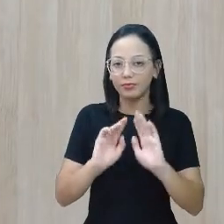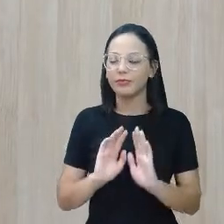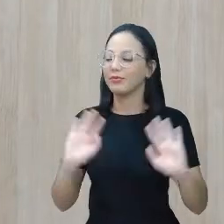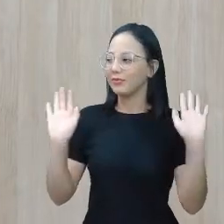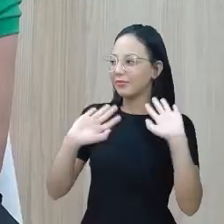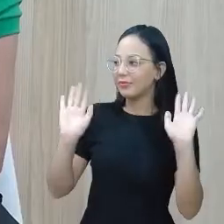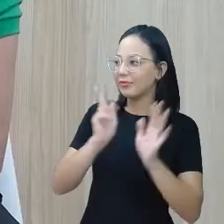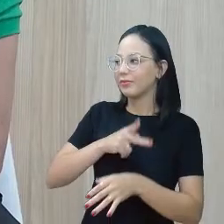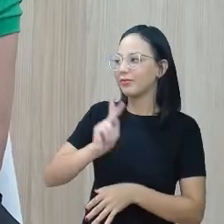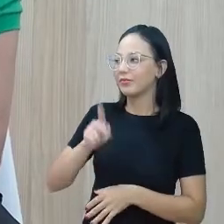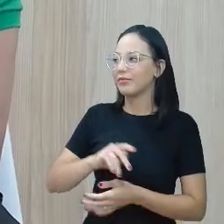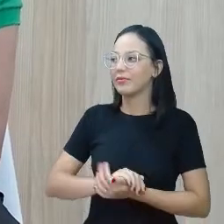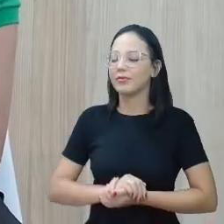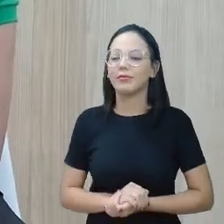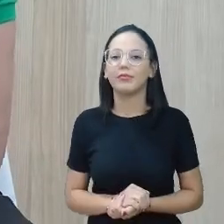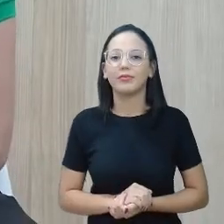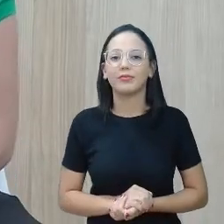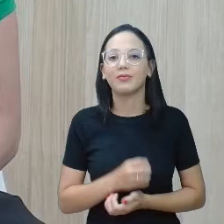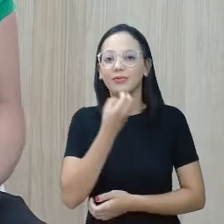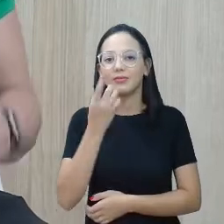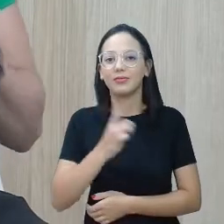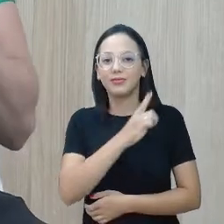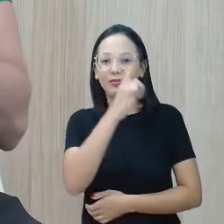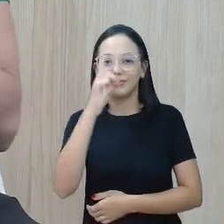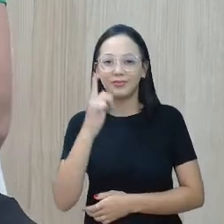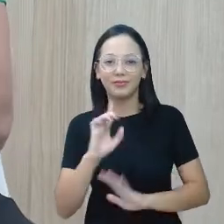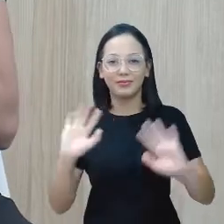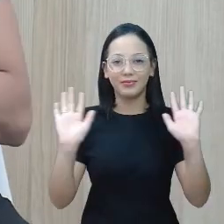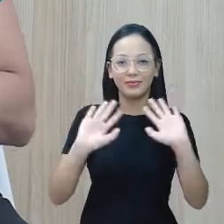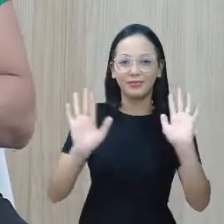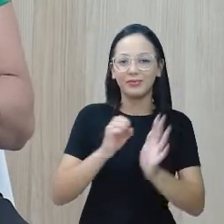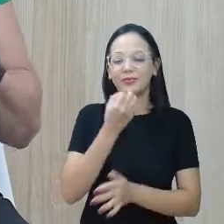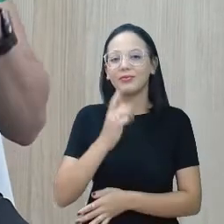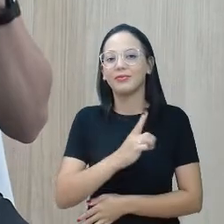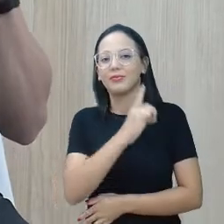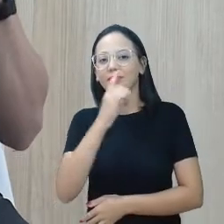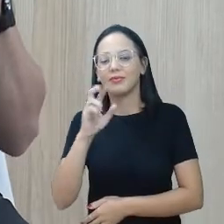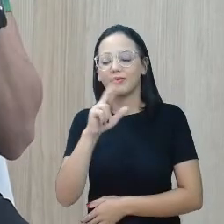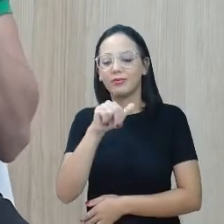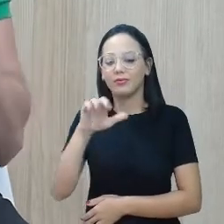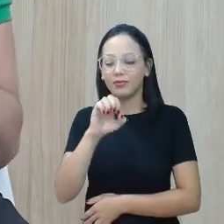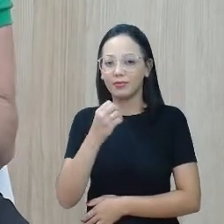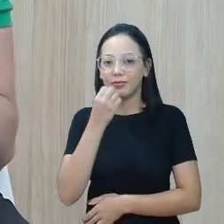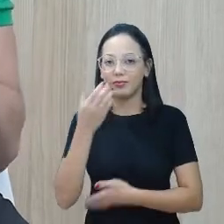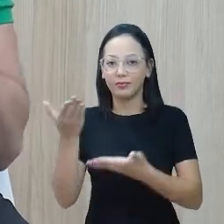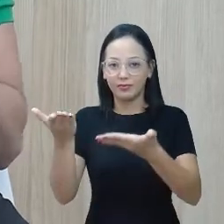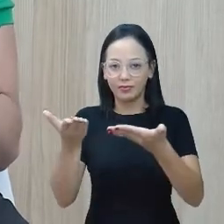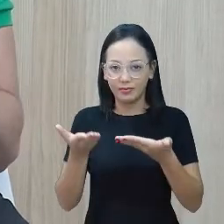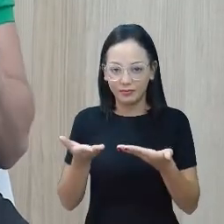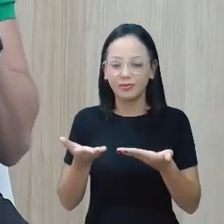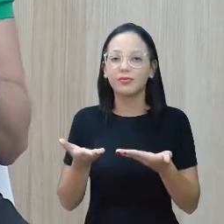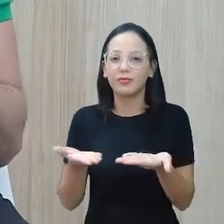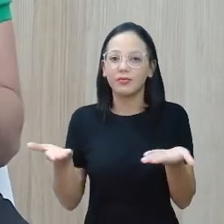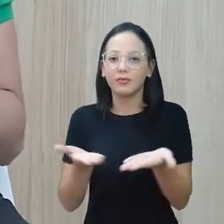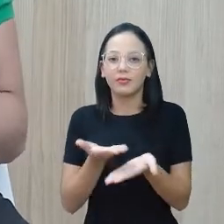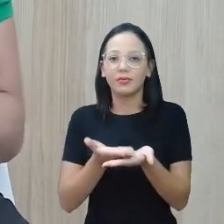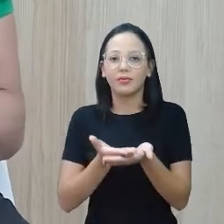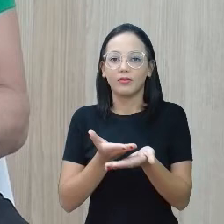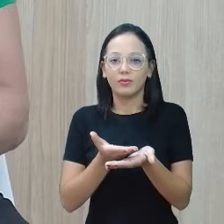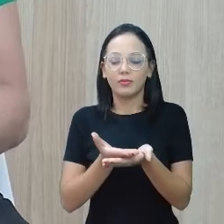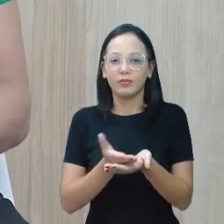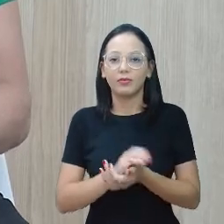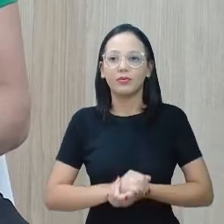professor. Bom dia, pessoal. Bom dia, Briane. Sejam muito bem-vindos e bem-vindas à nossa